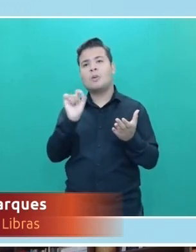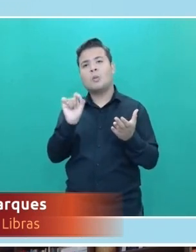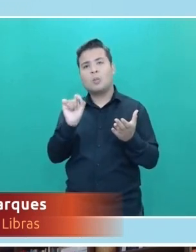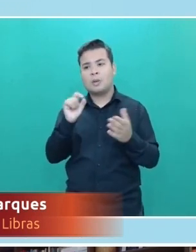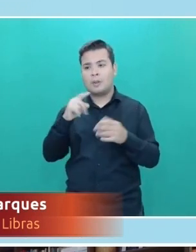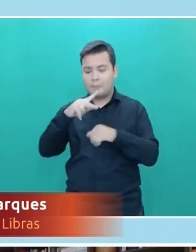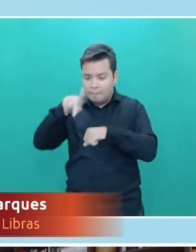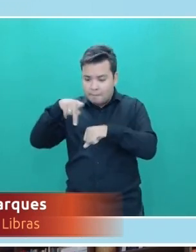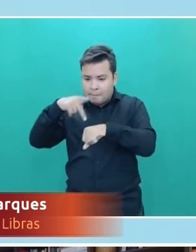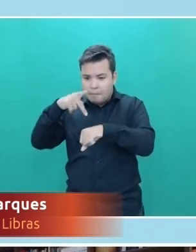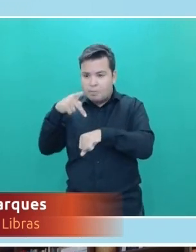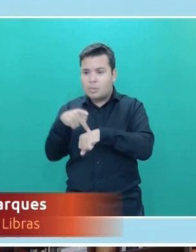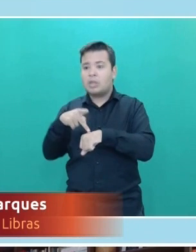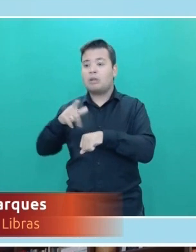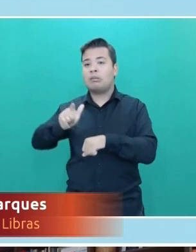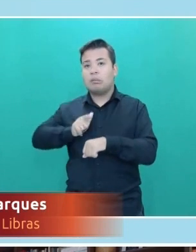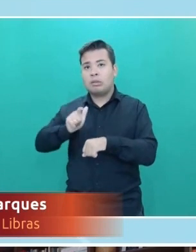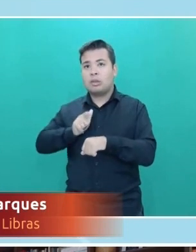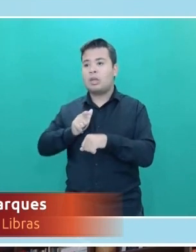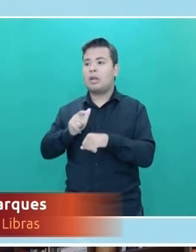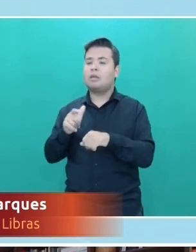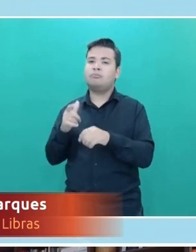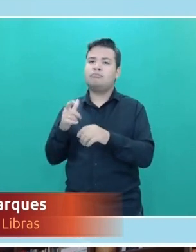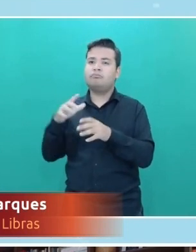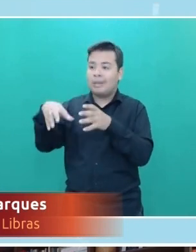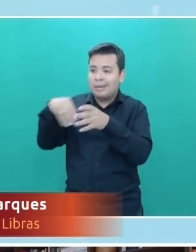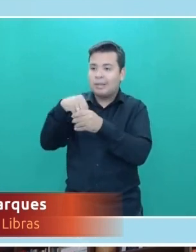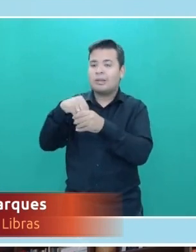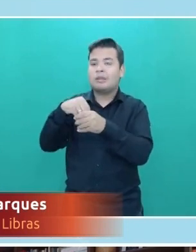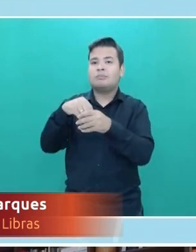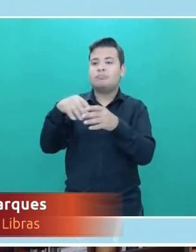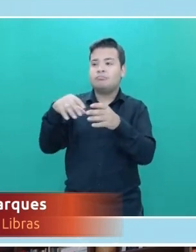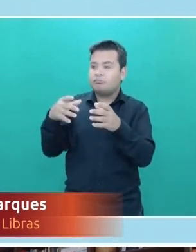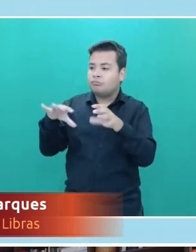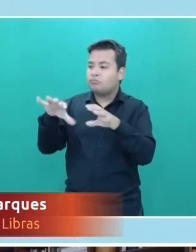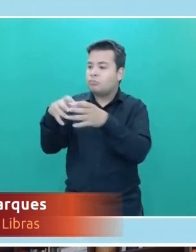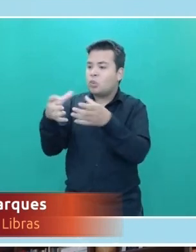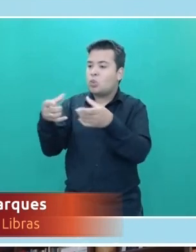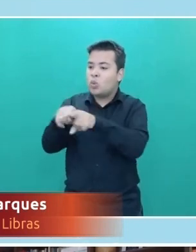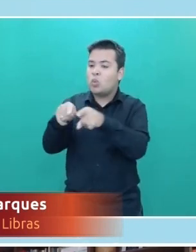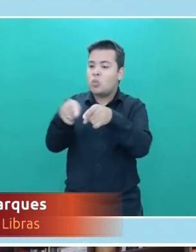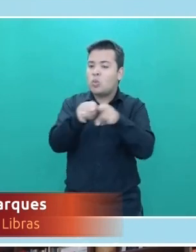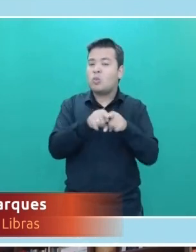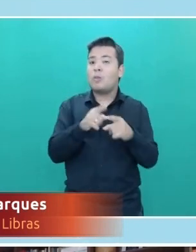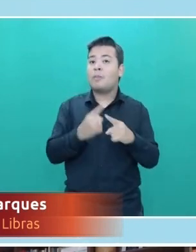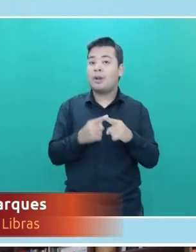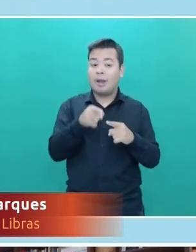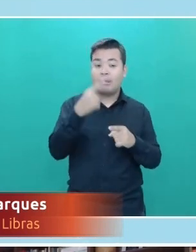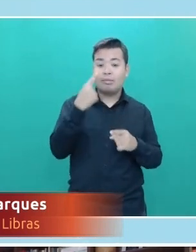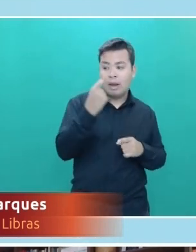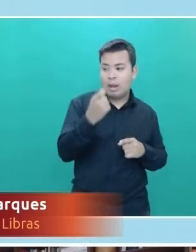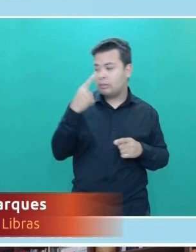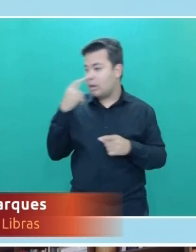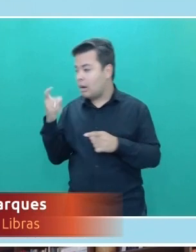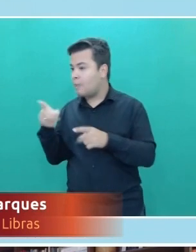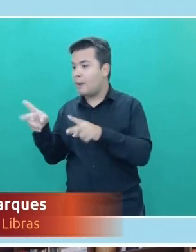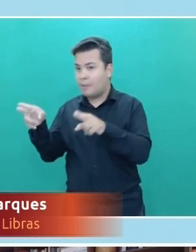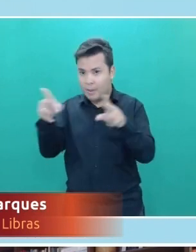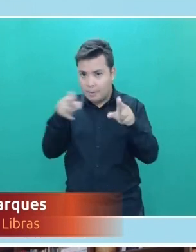integrações mantidas por determinados interesses específicos, né? Então, naquilo que